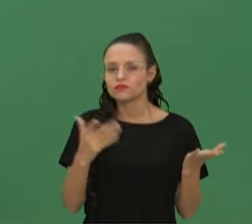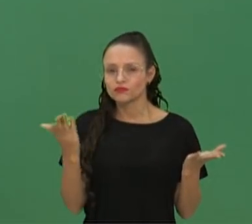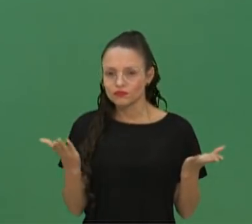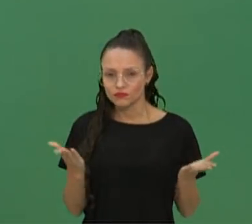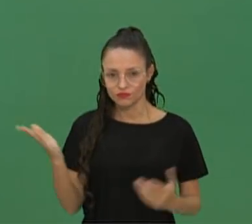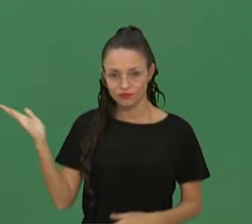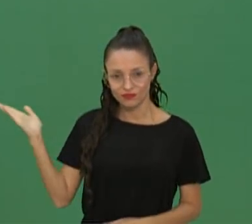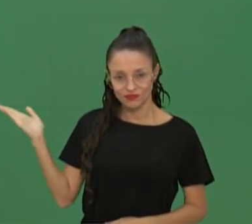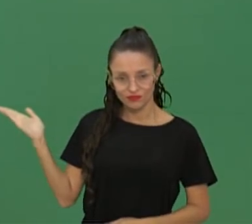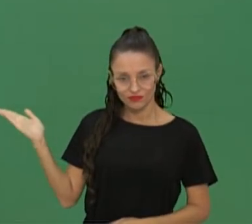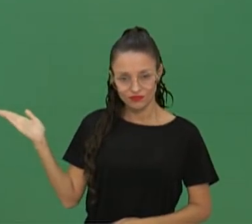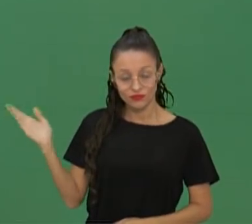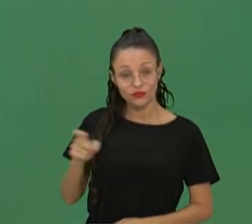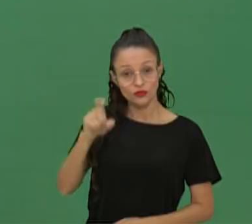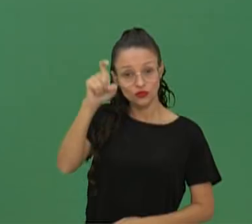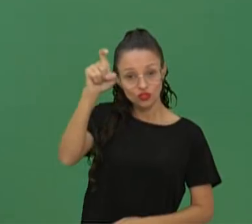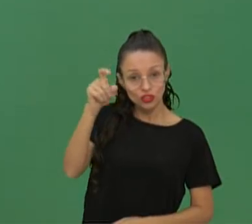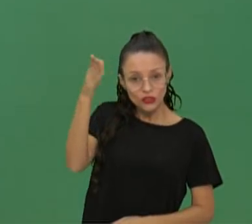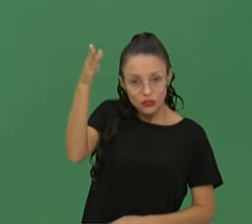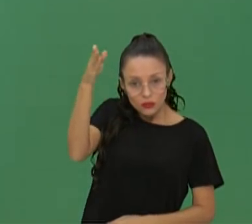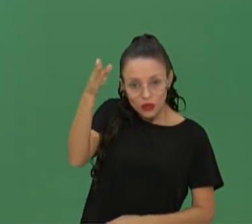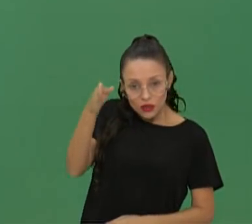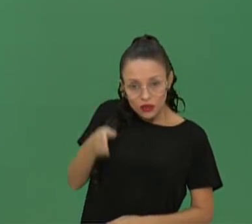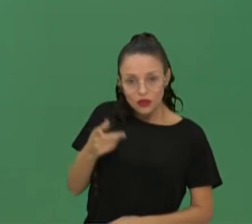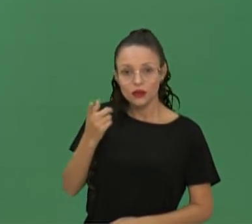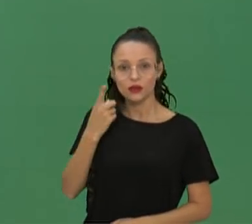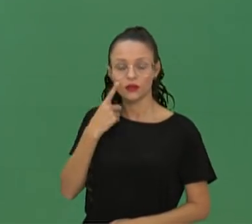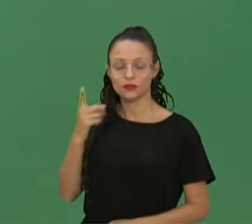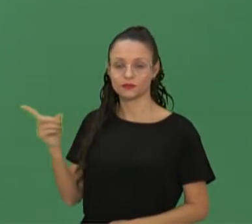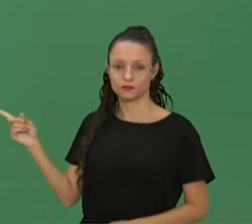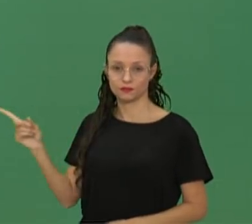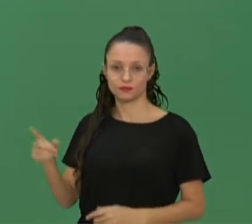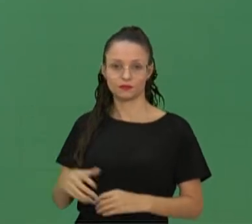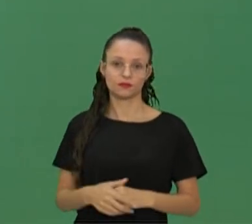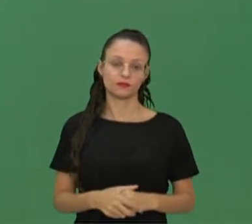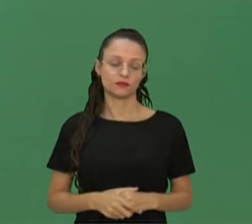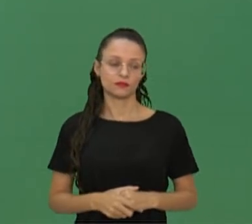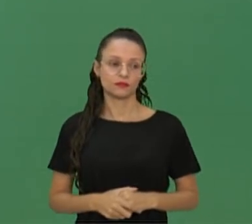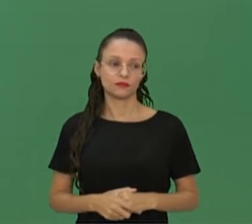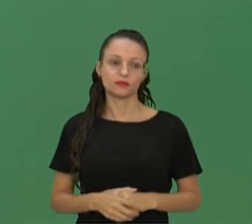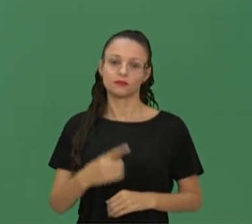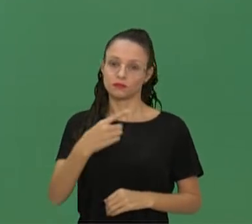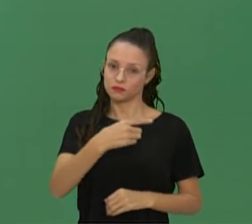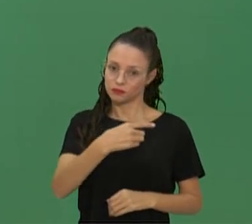Embaixo da onde estão os x. Então, vai ficar aqui. Menos 9x.